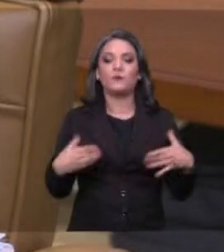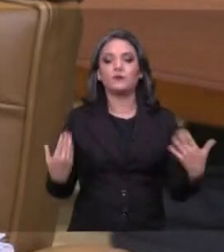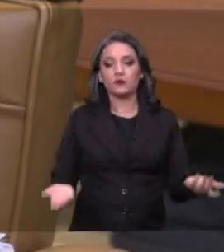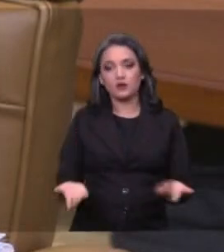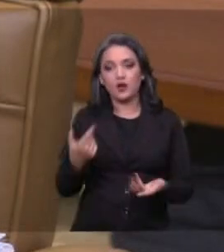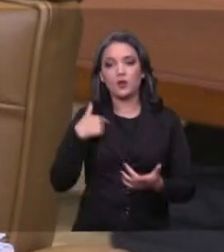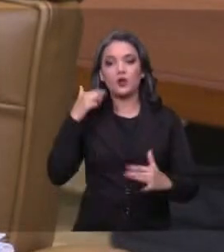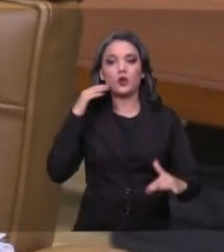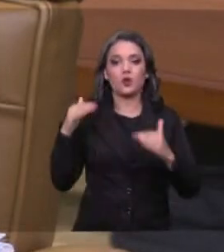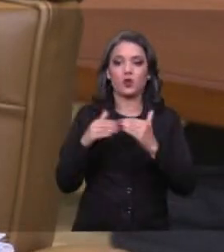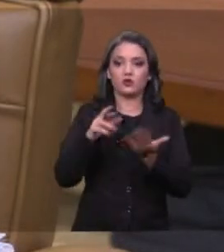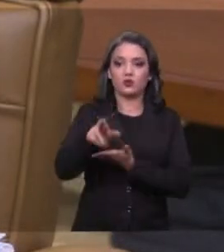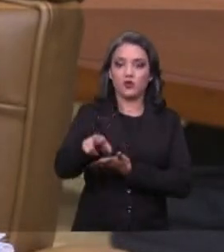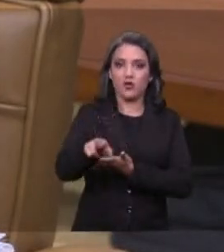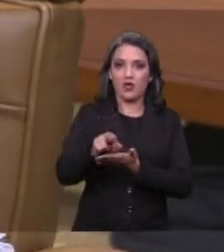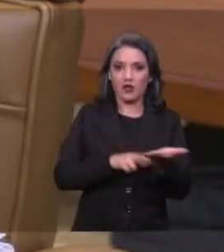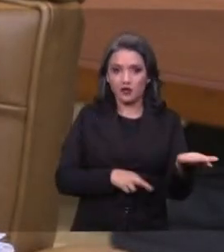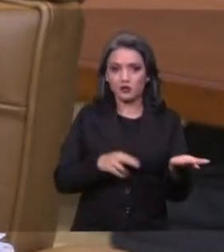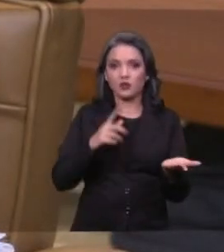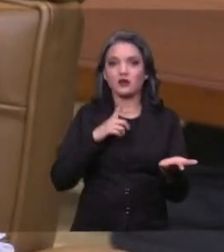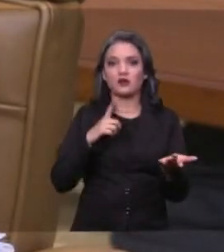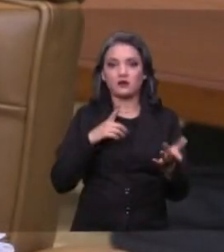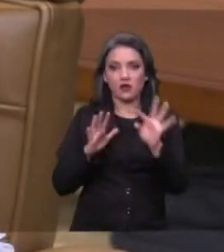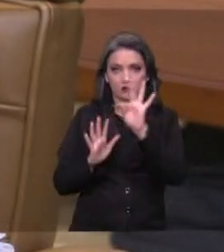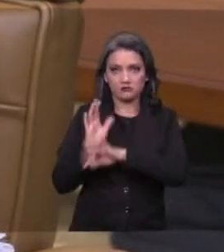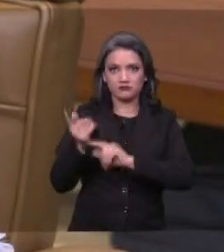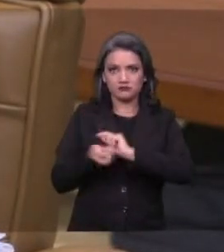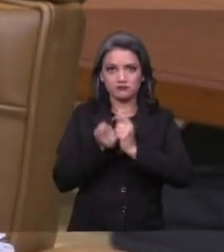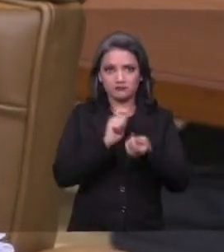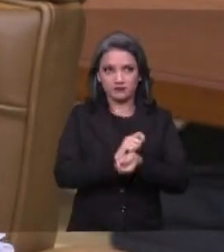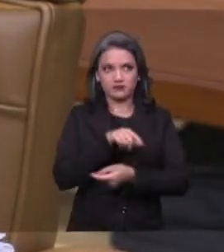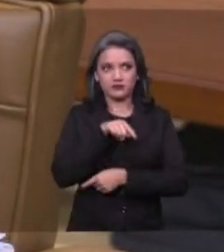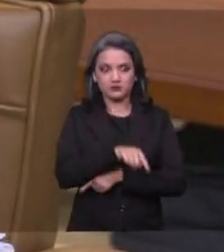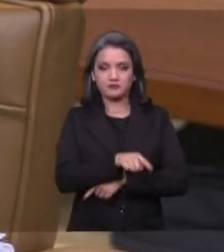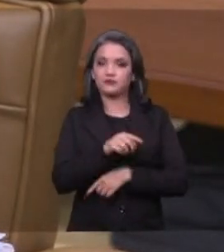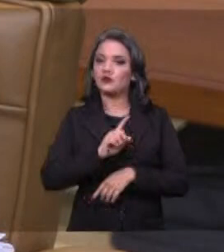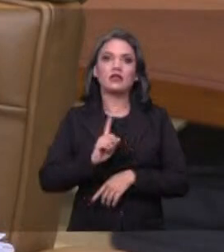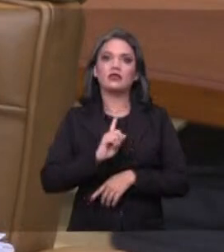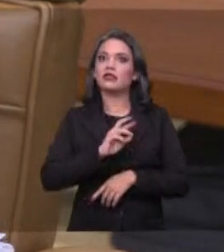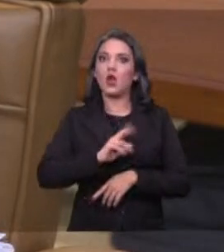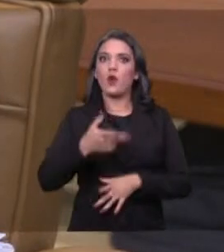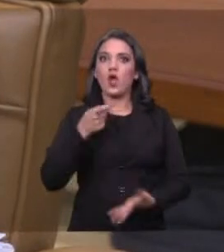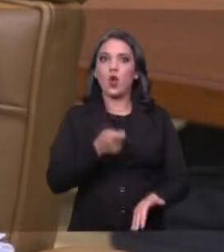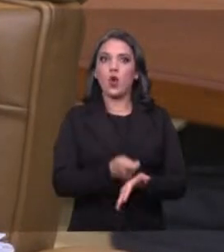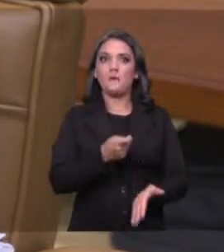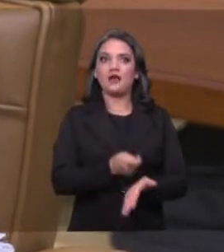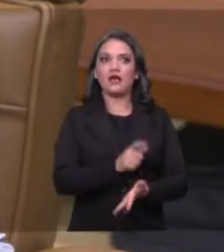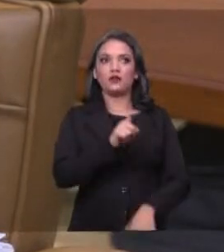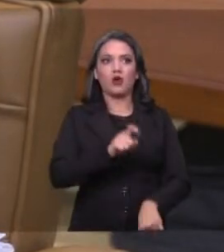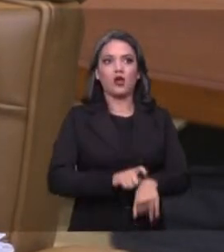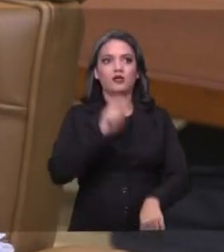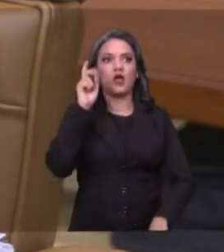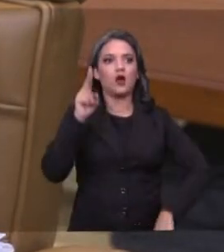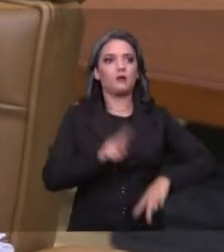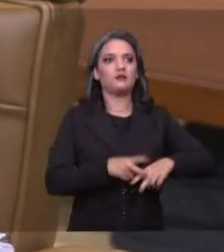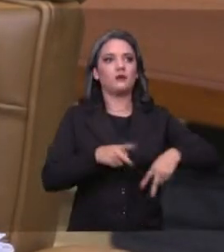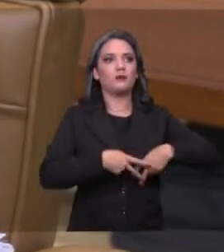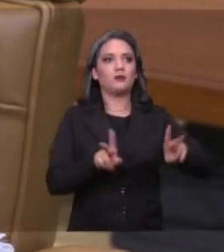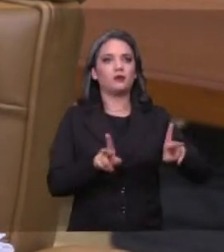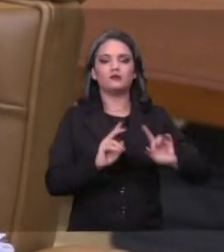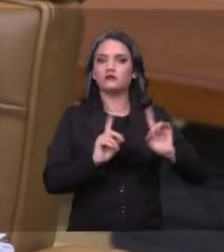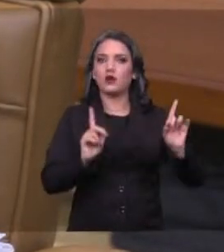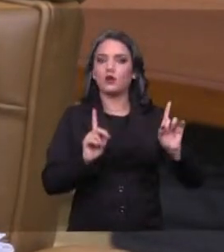interpretação aqui da não obrigatoriedade de relaxamento imediato da prisão, da